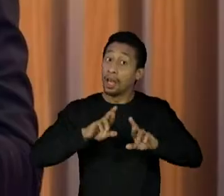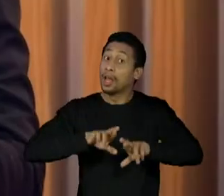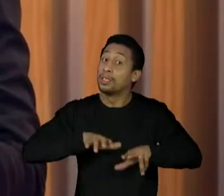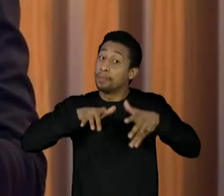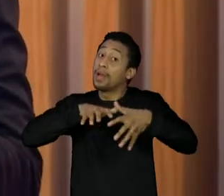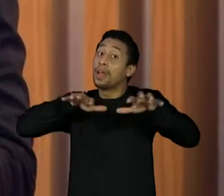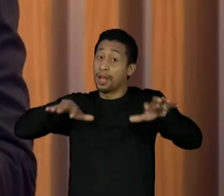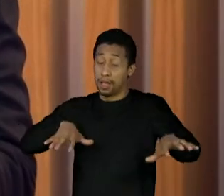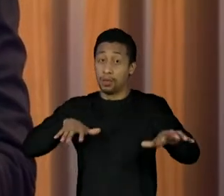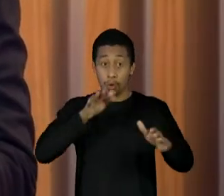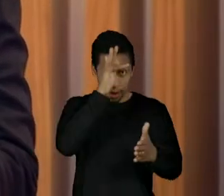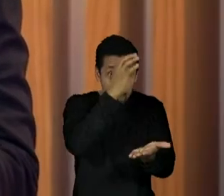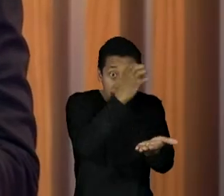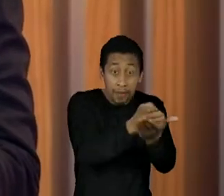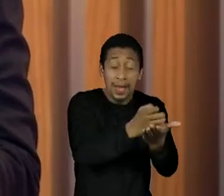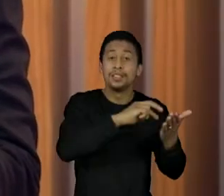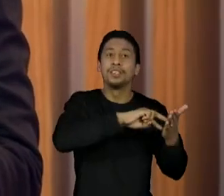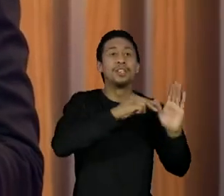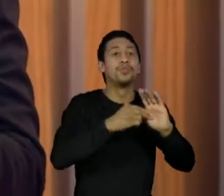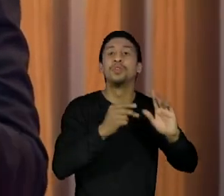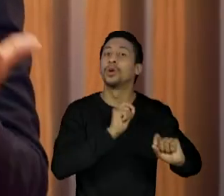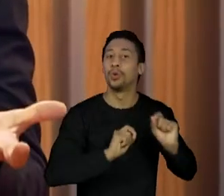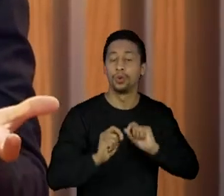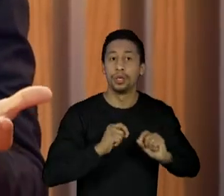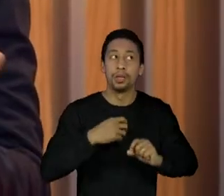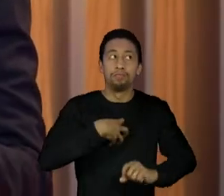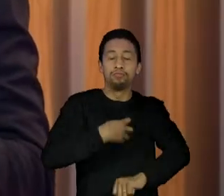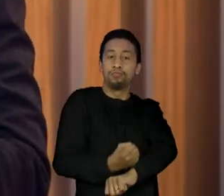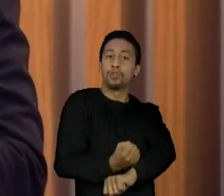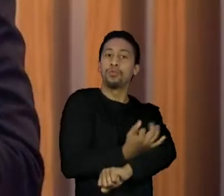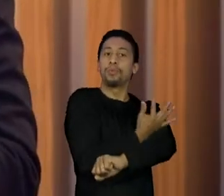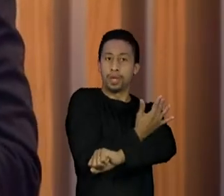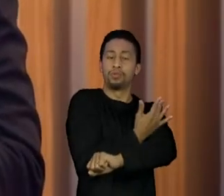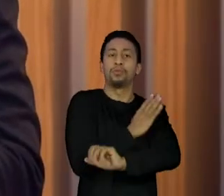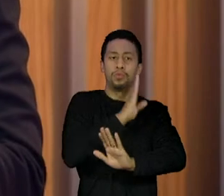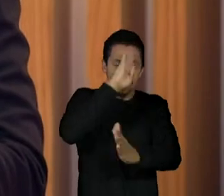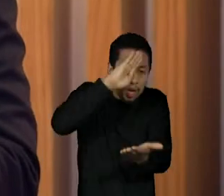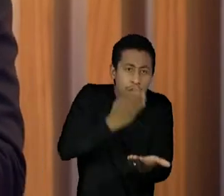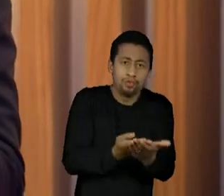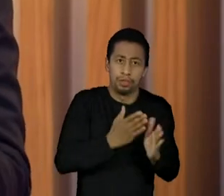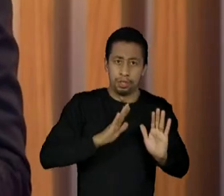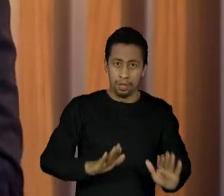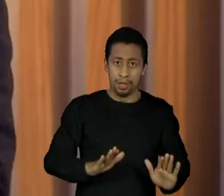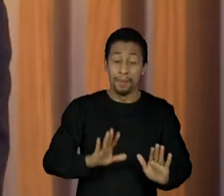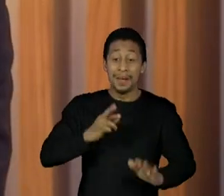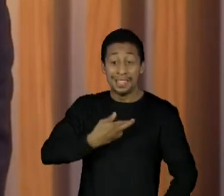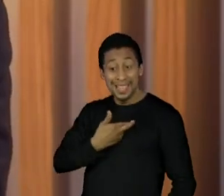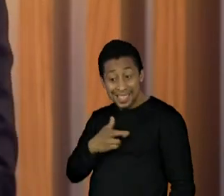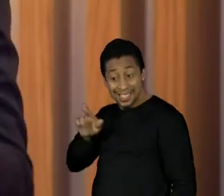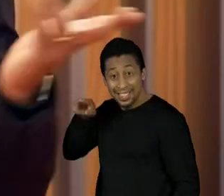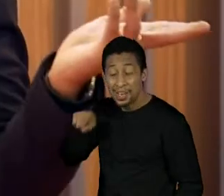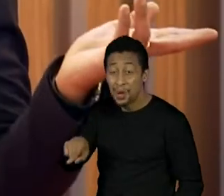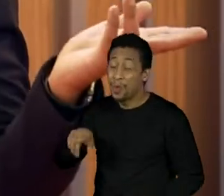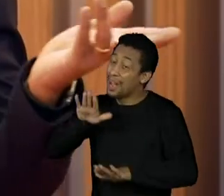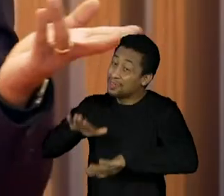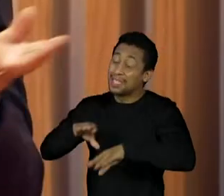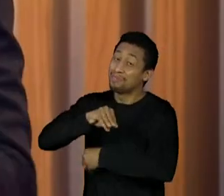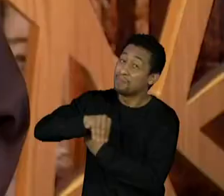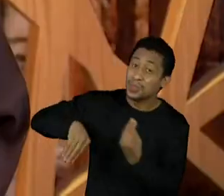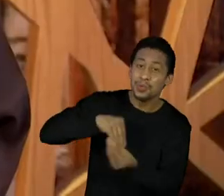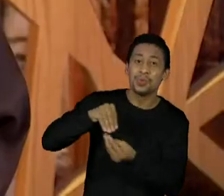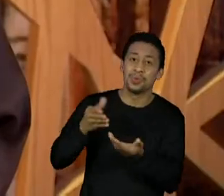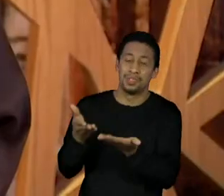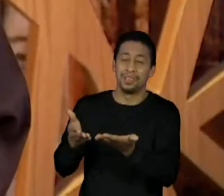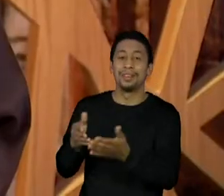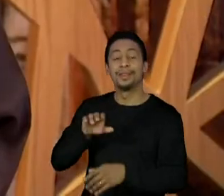um assentimento racional de relacionamento com Deus e uma doutrina. O fideísmo é uma distorção da fé verdadeira. Ou, como ele falou, em outras